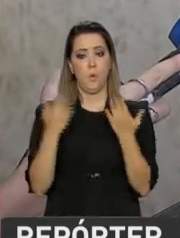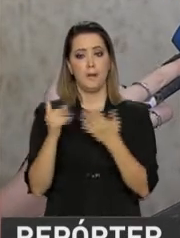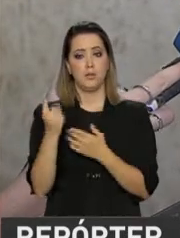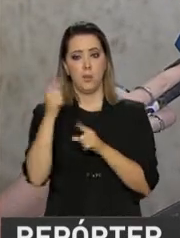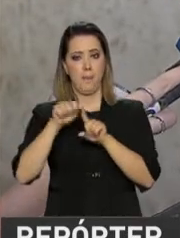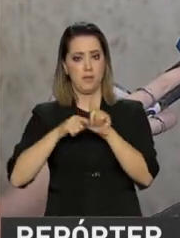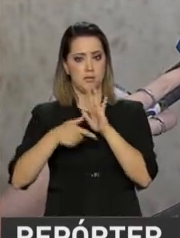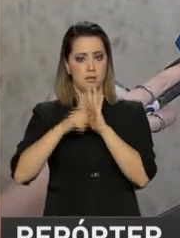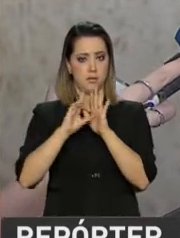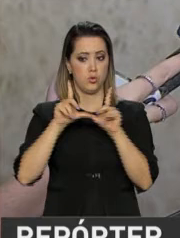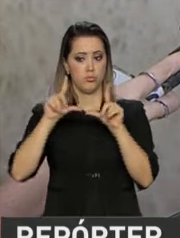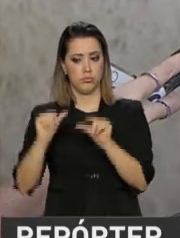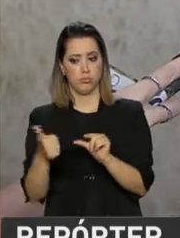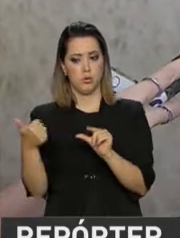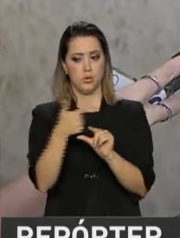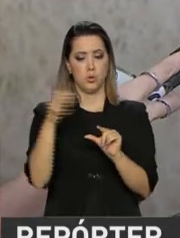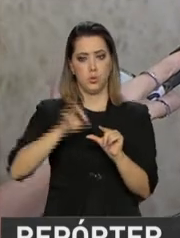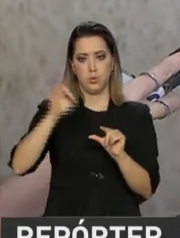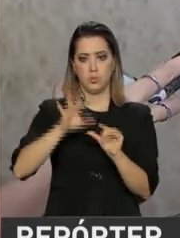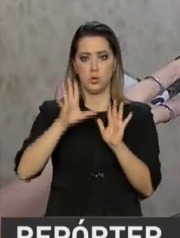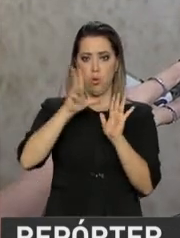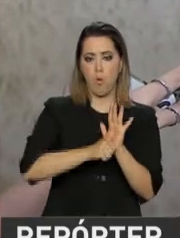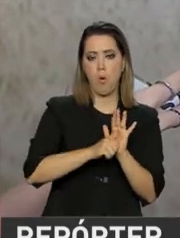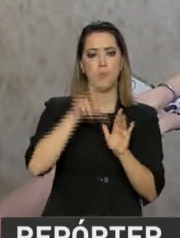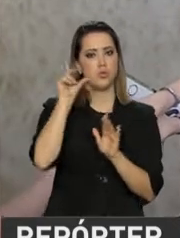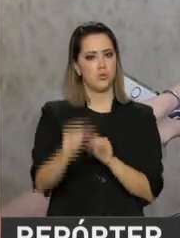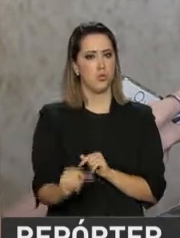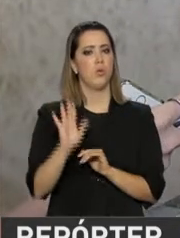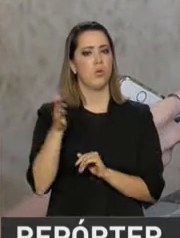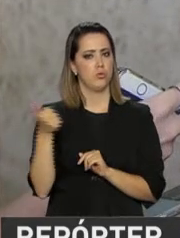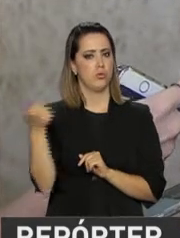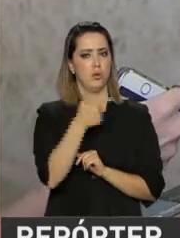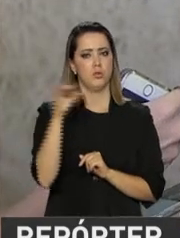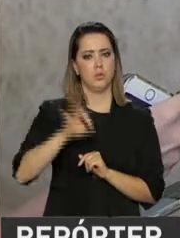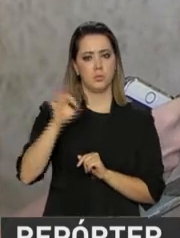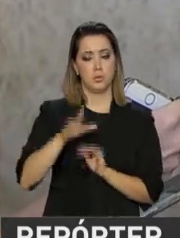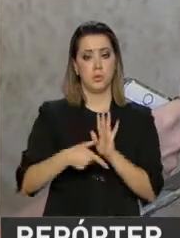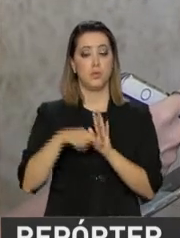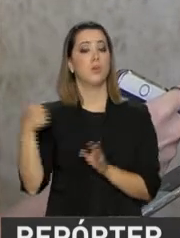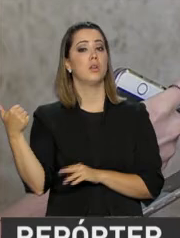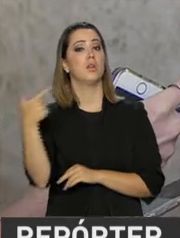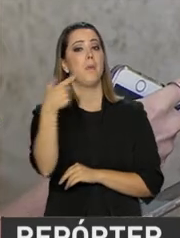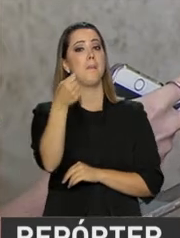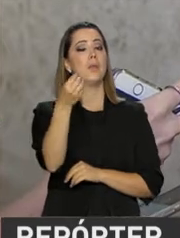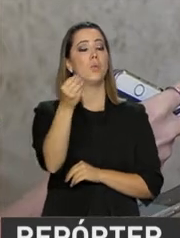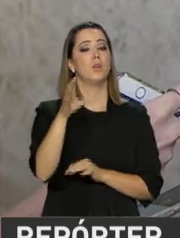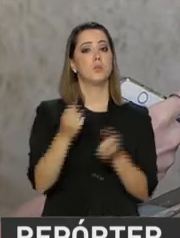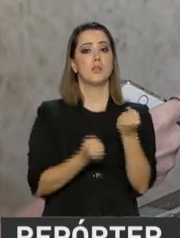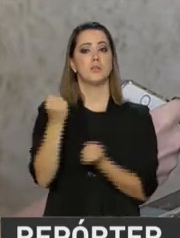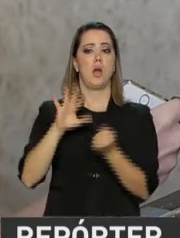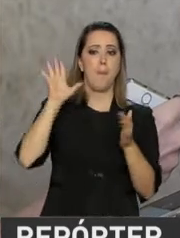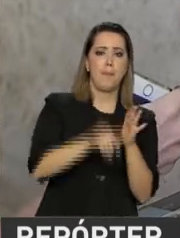de 12% no número de roubo de cargas de 1.200 para 900 e poucos